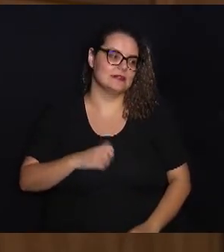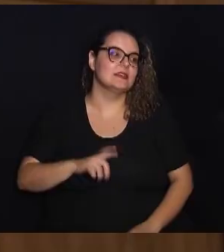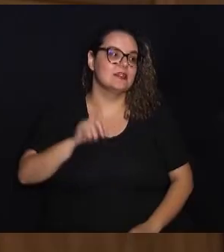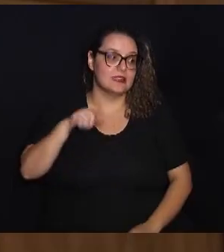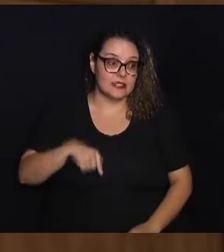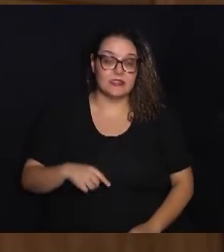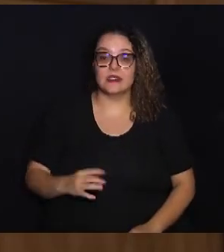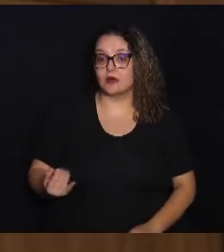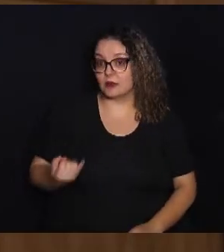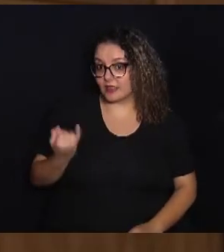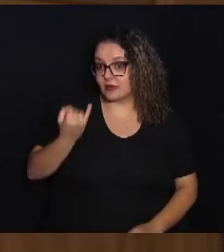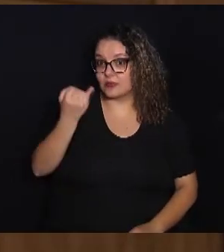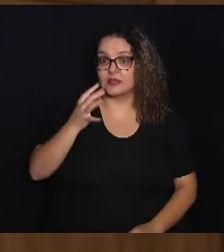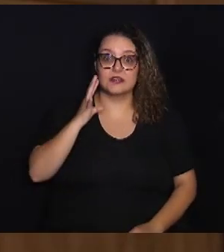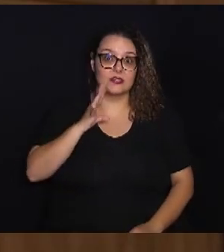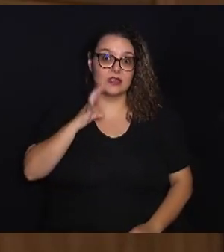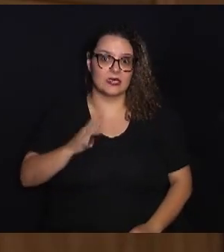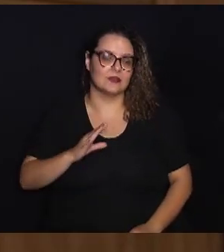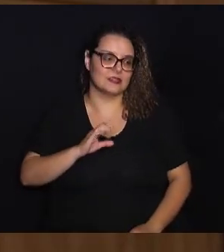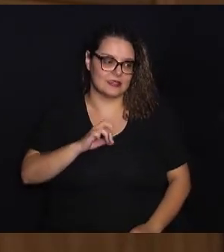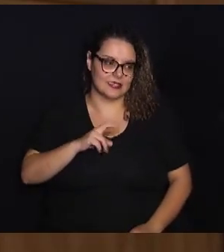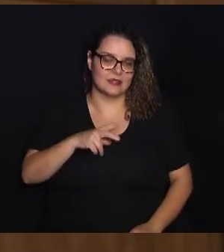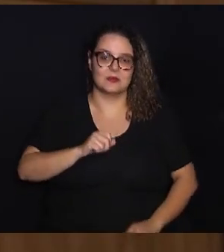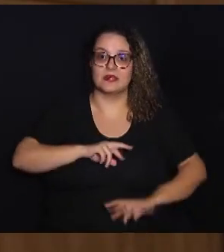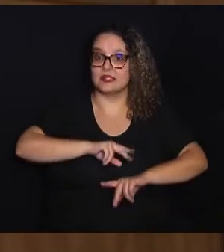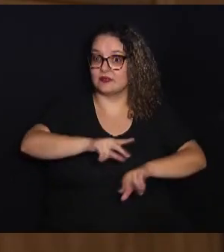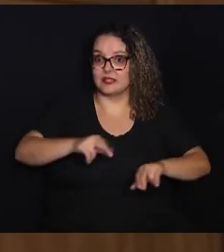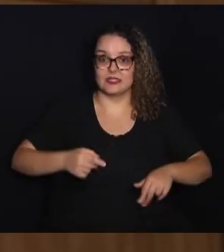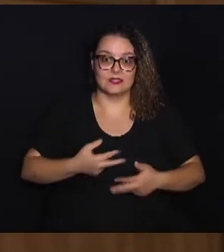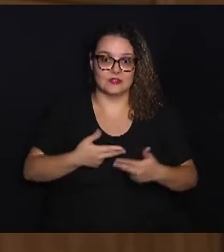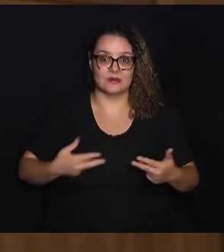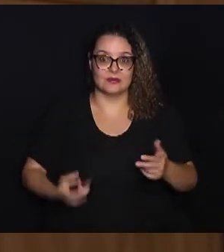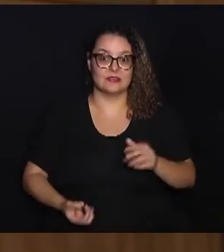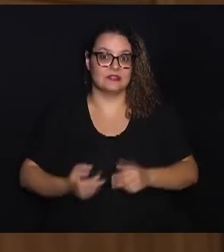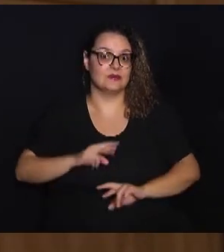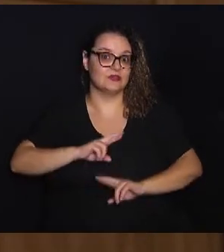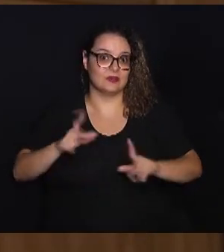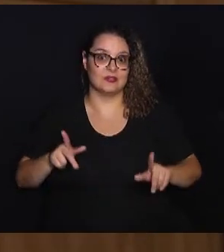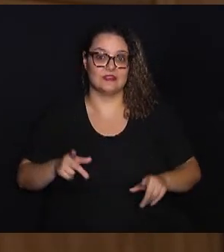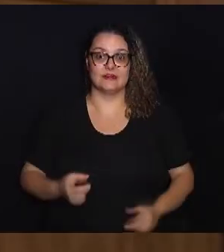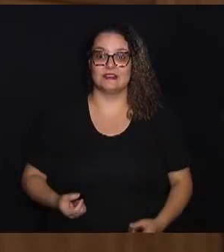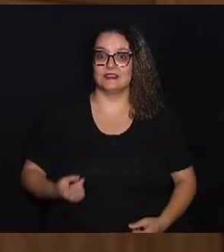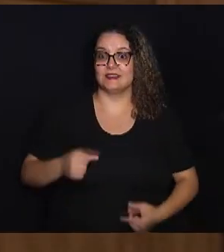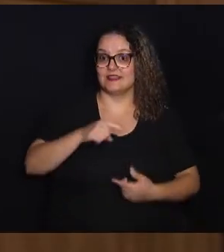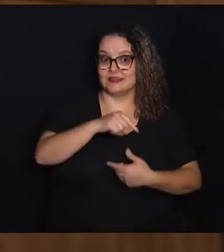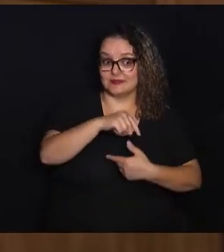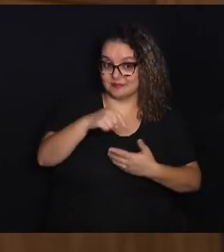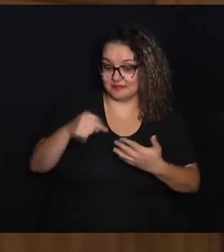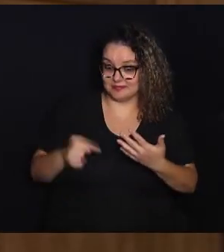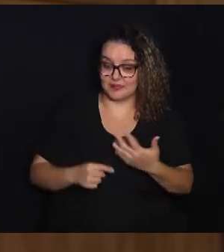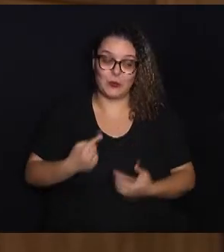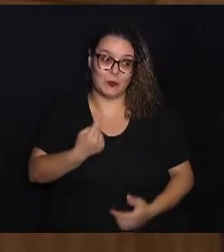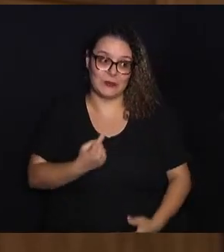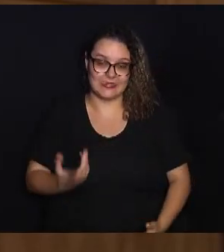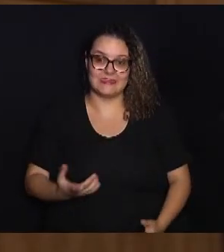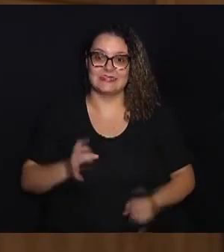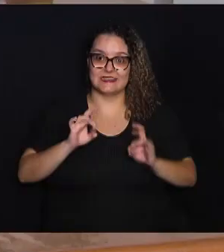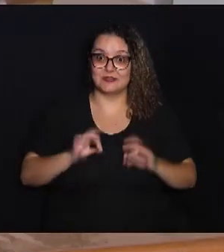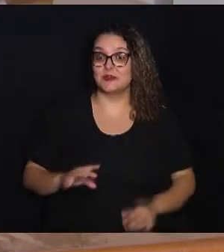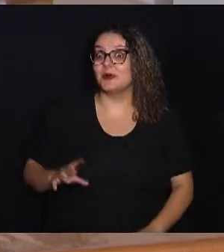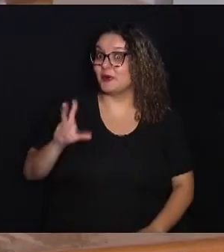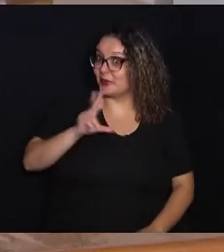gente pode criar muitas coisas diferentes e trazer peças bastante únicas. Olha, muito bom! Gostou da ideia?